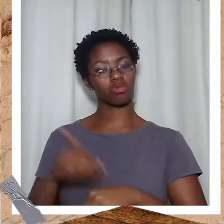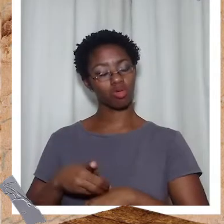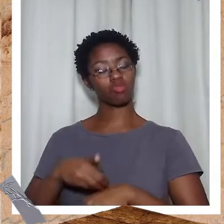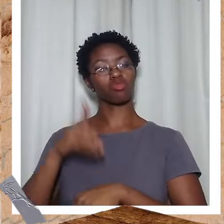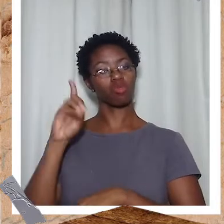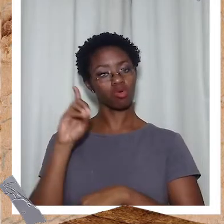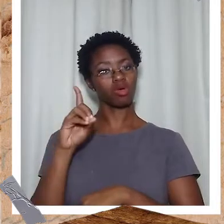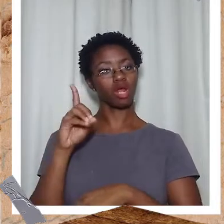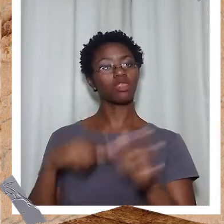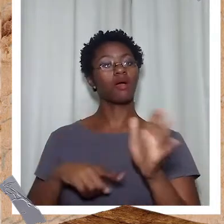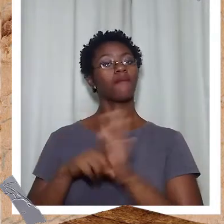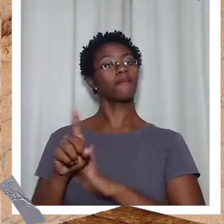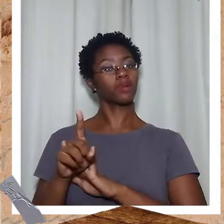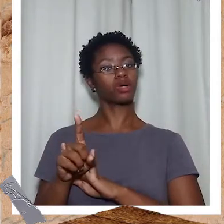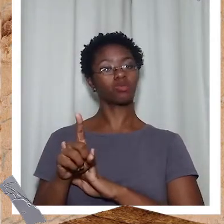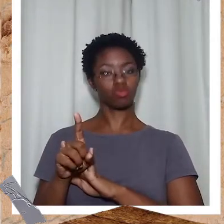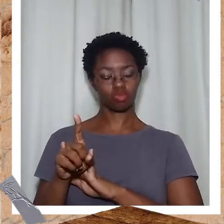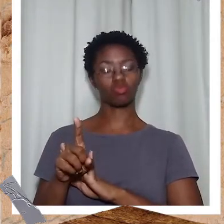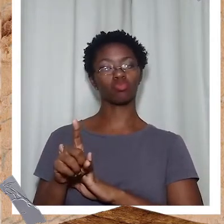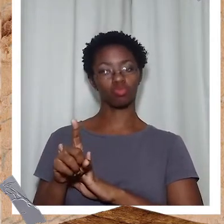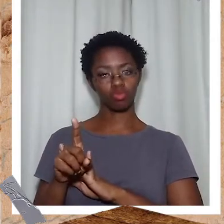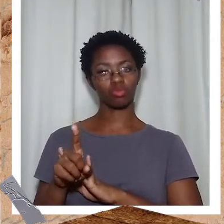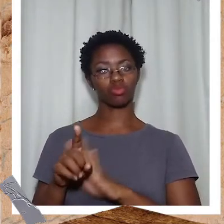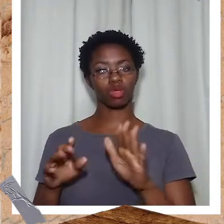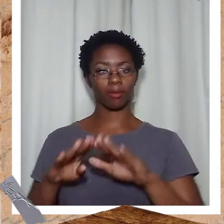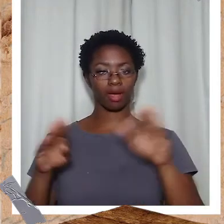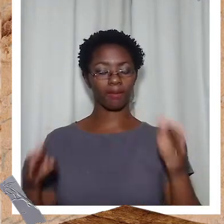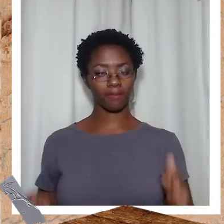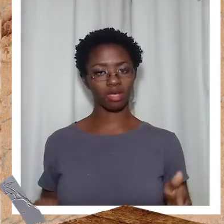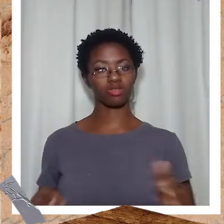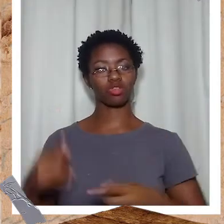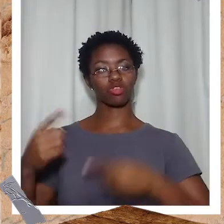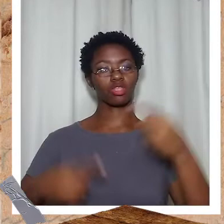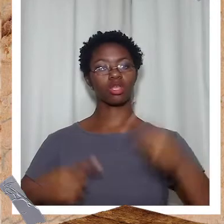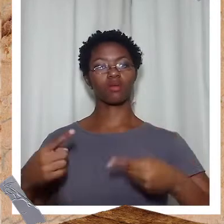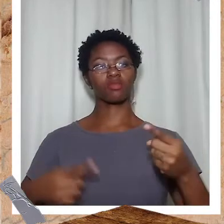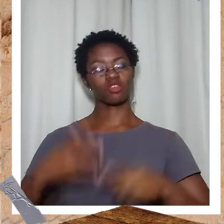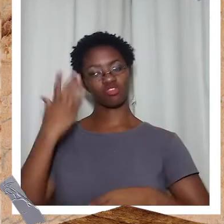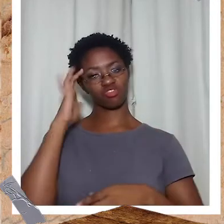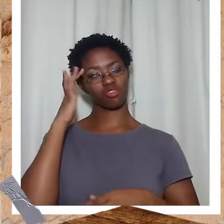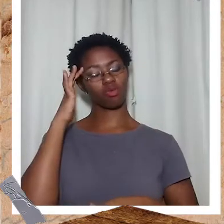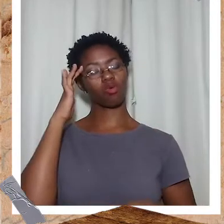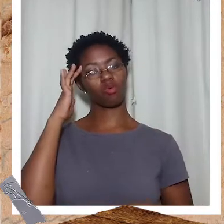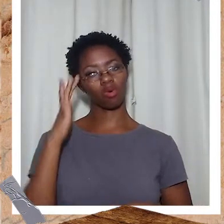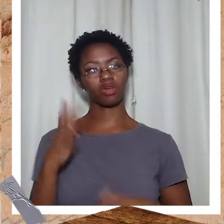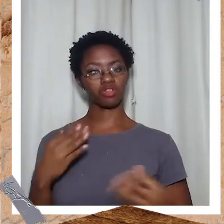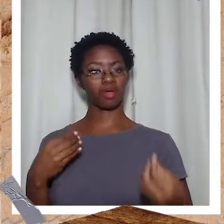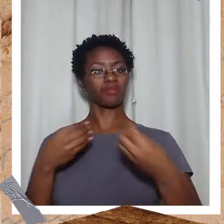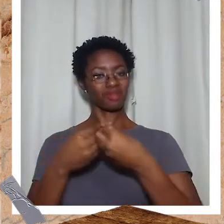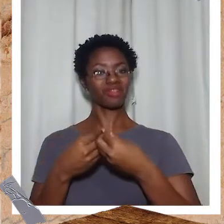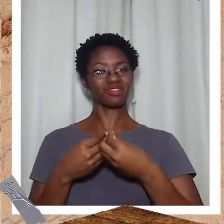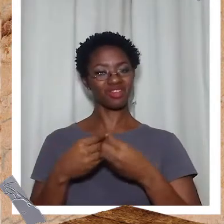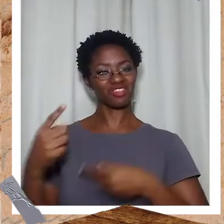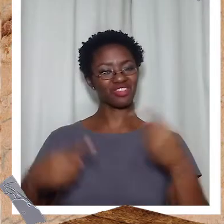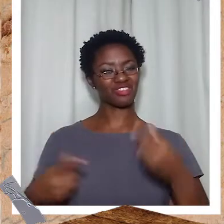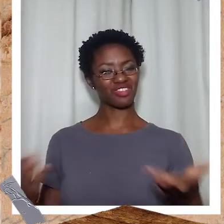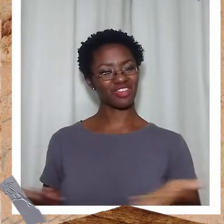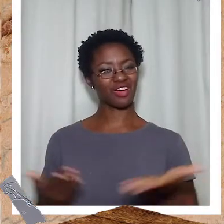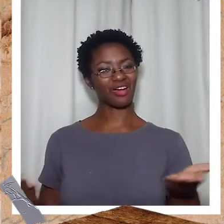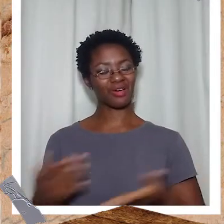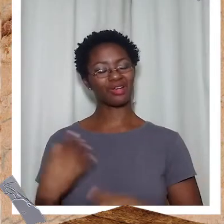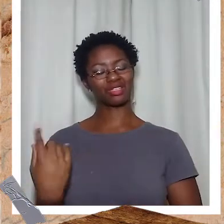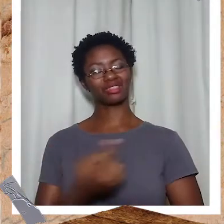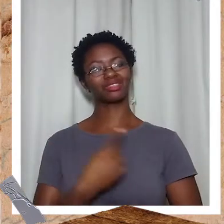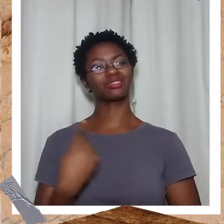uma pergunta para a mesa e acho que vai ter muita proximidade com essas discussões que a gente